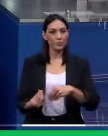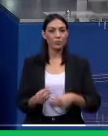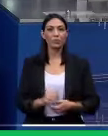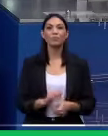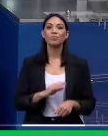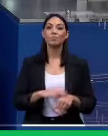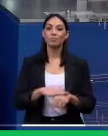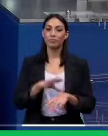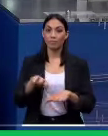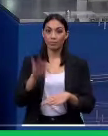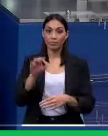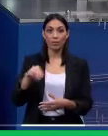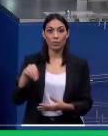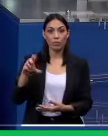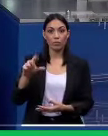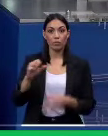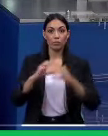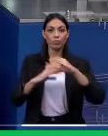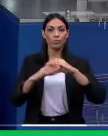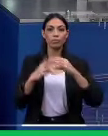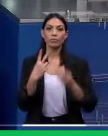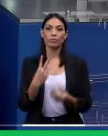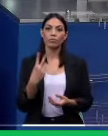para o sorteio da Mega Sena, concurso